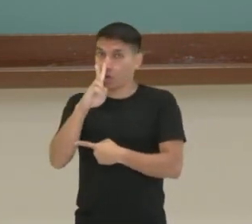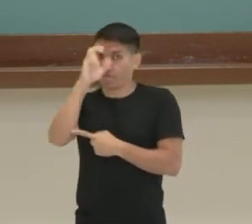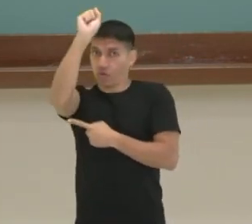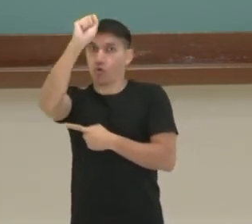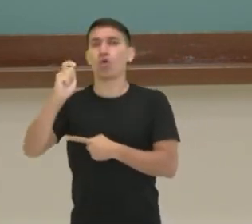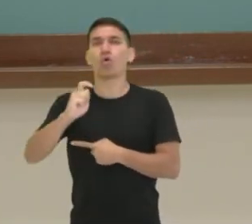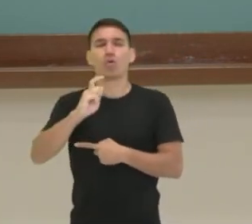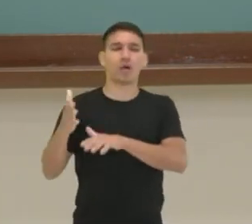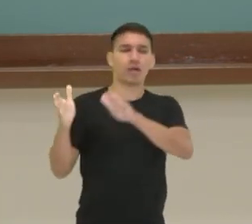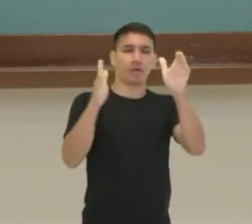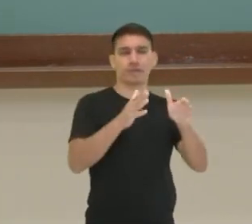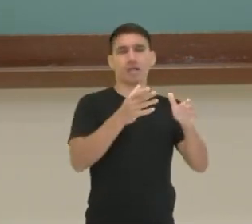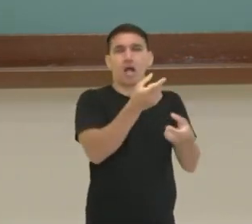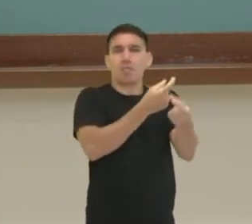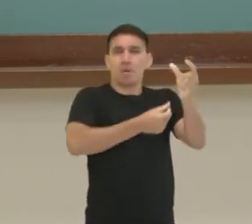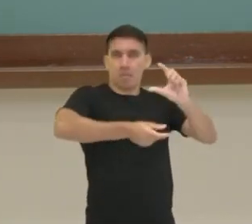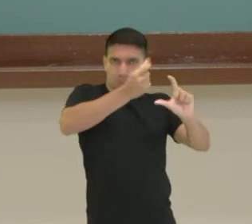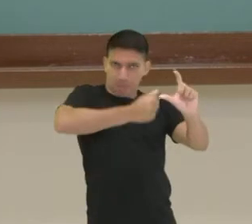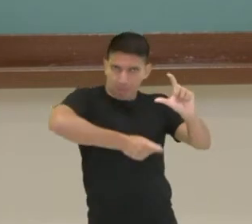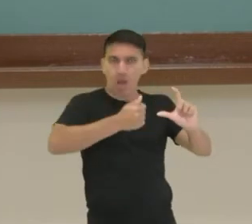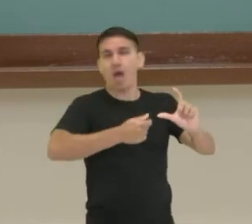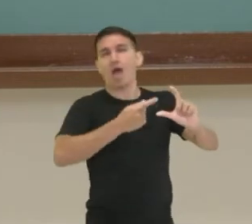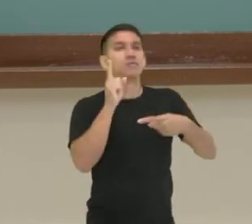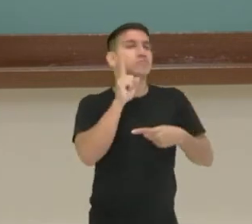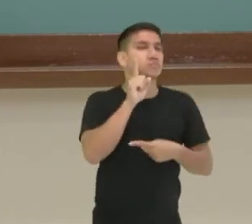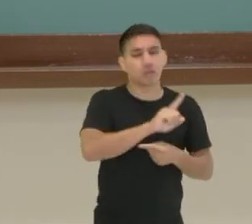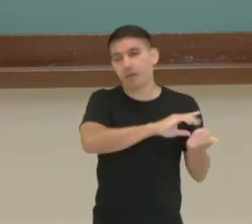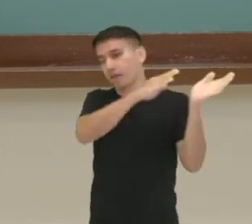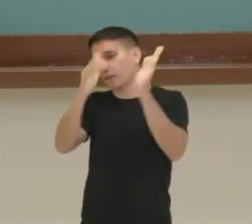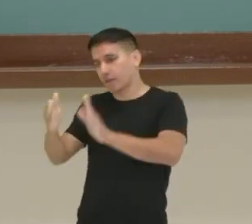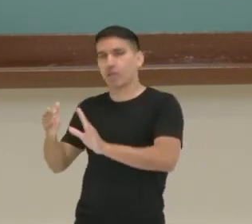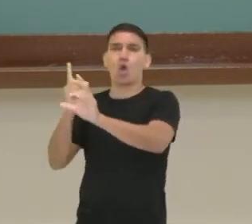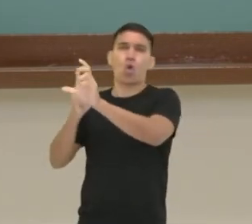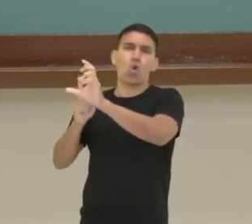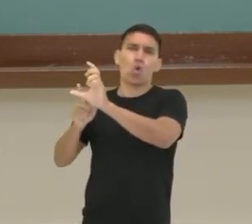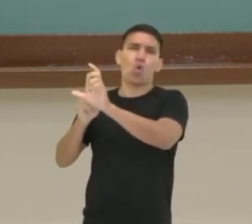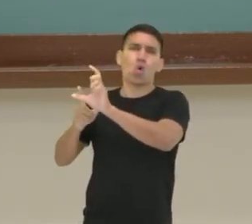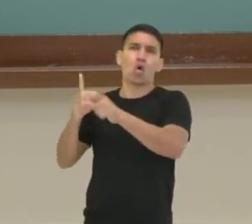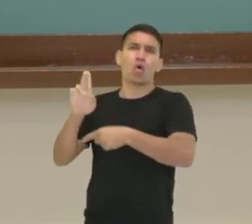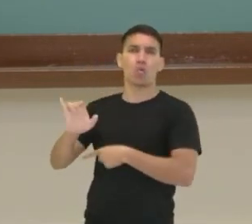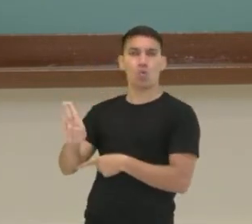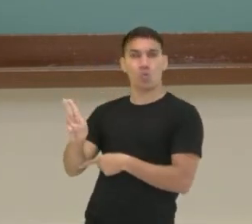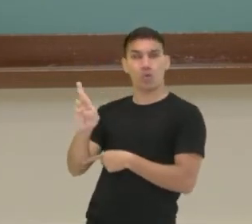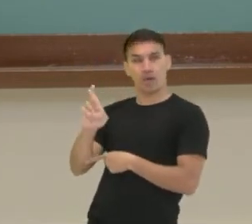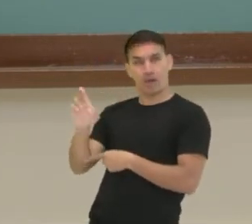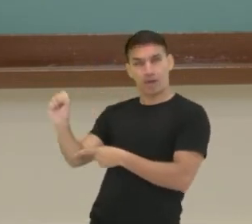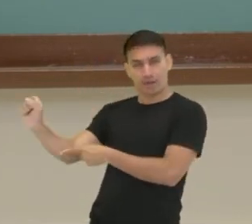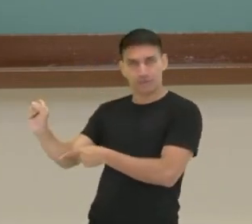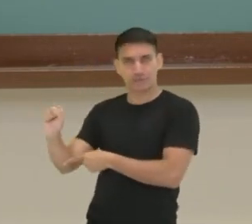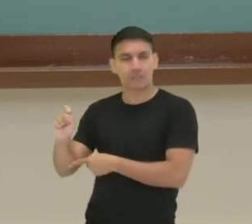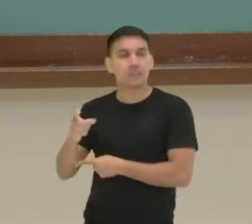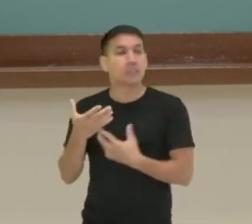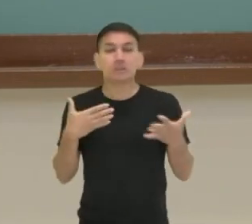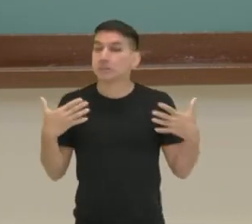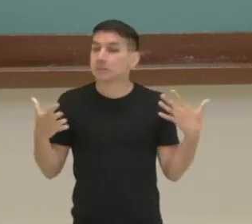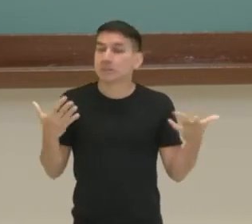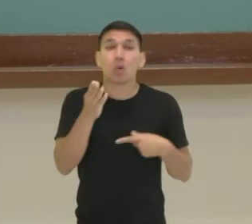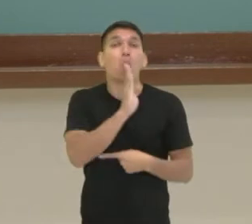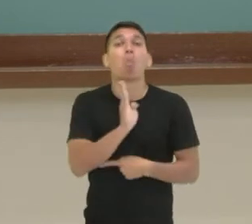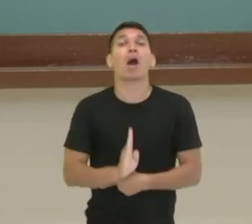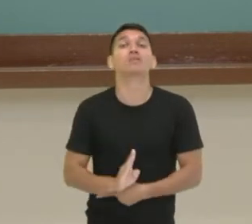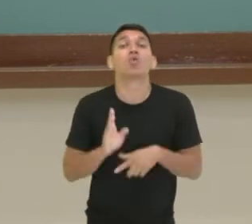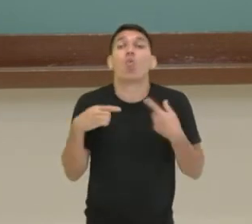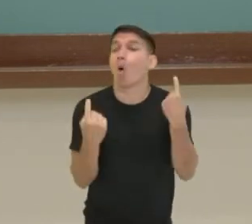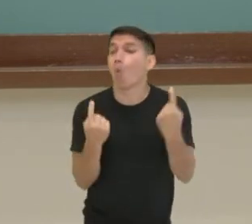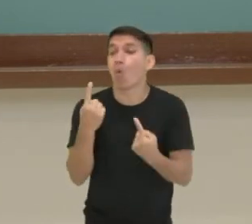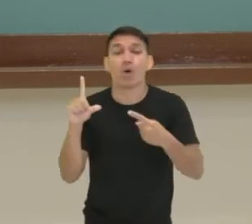os Estados Unidos, e no lado comunista, a União Soviética. Havia uma pressão para que o Brasil se definisse. Qual é o